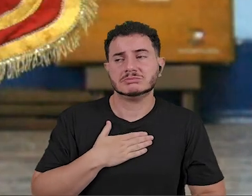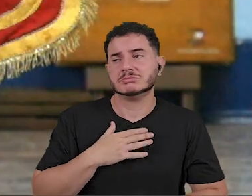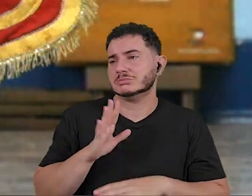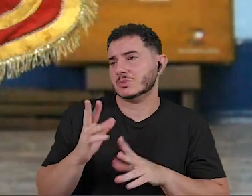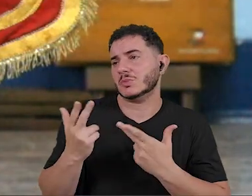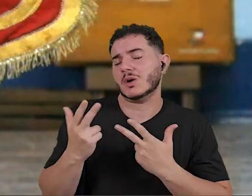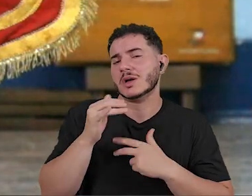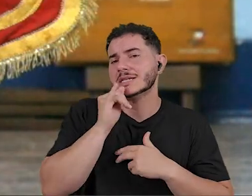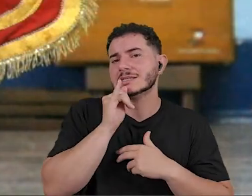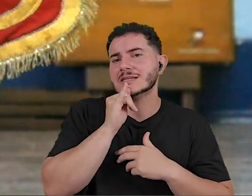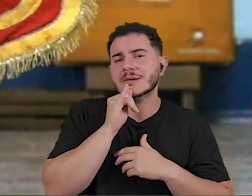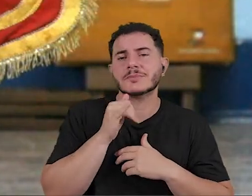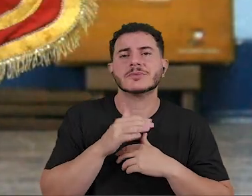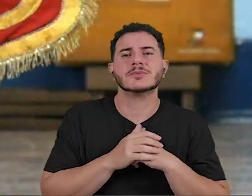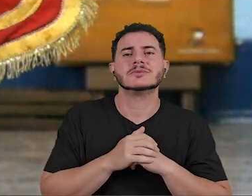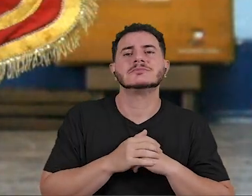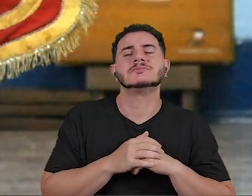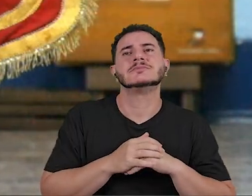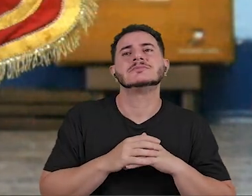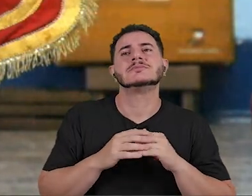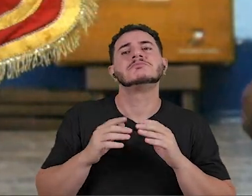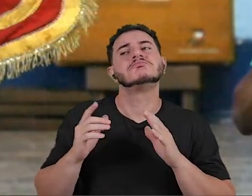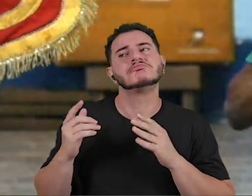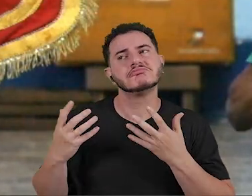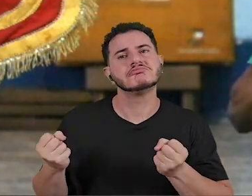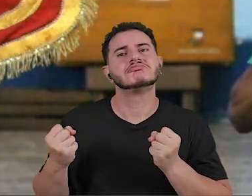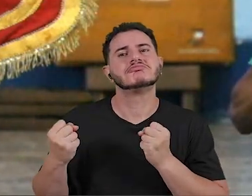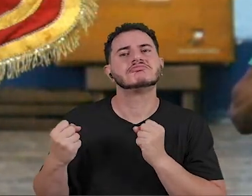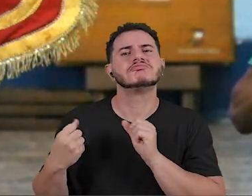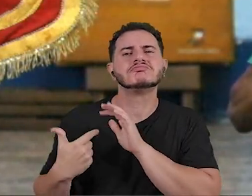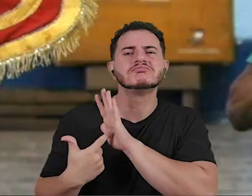uma excelente